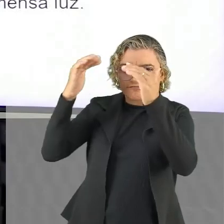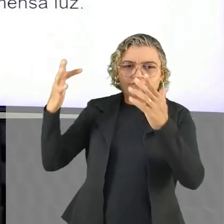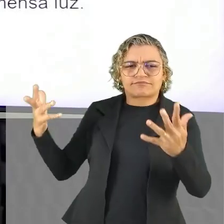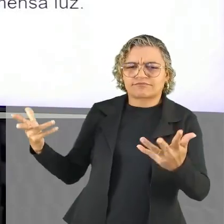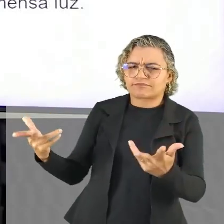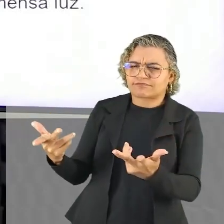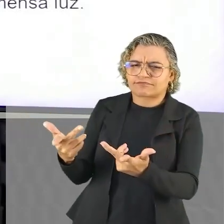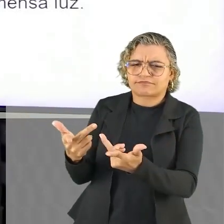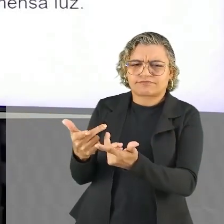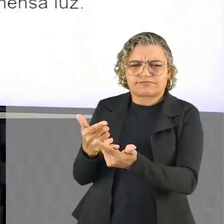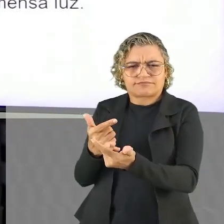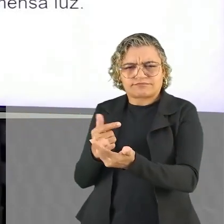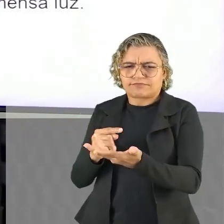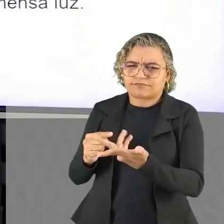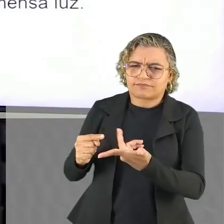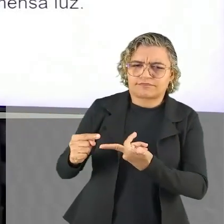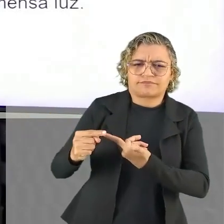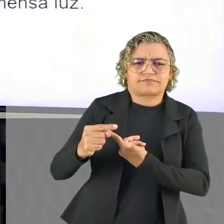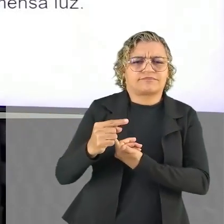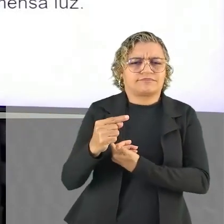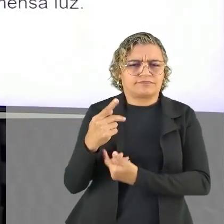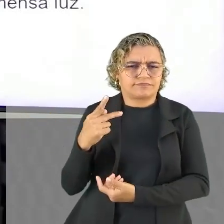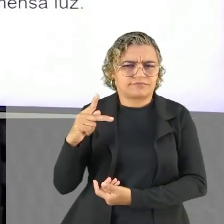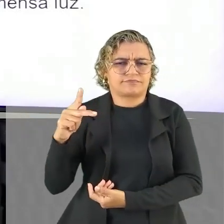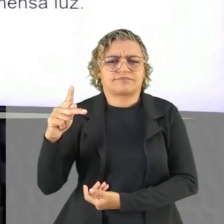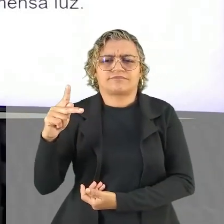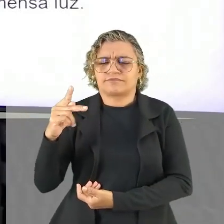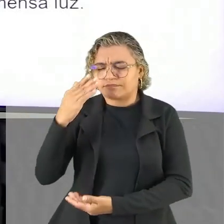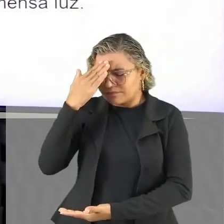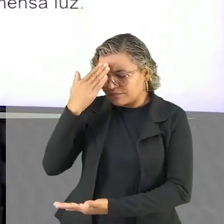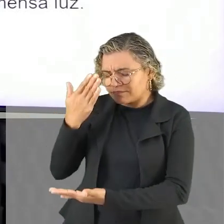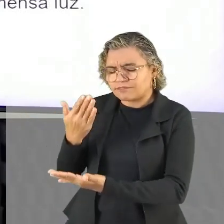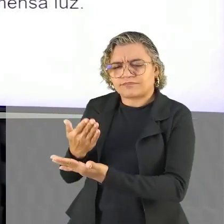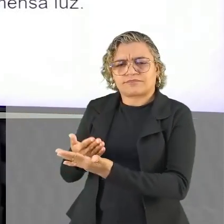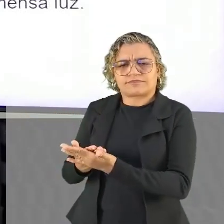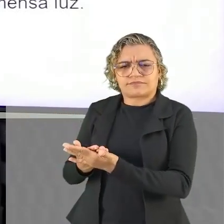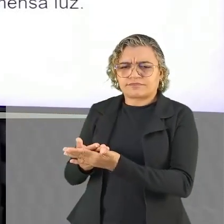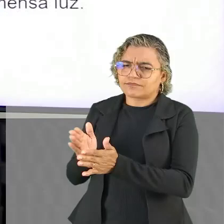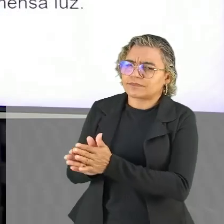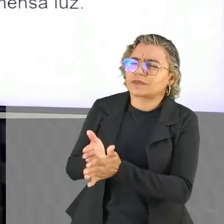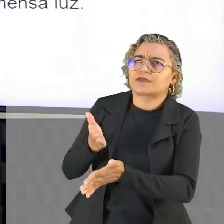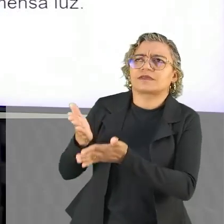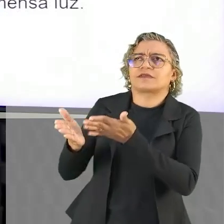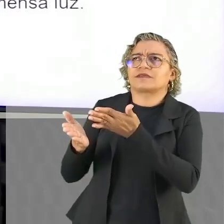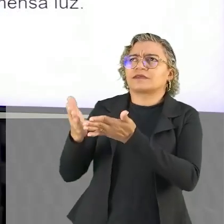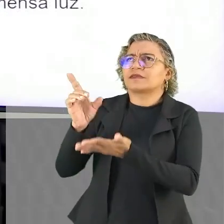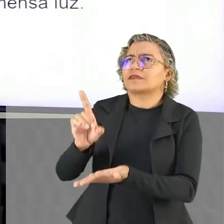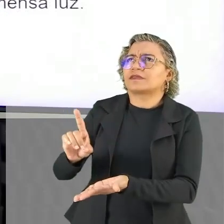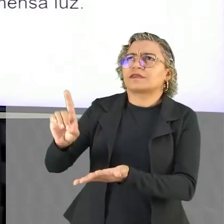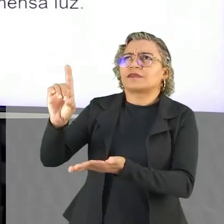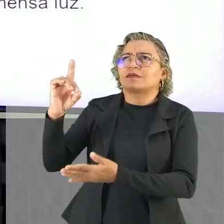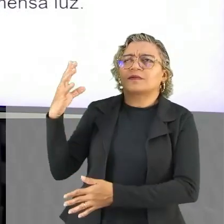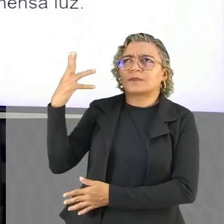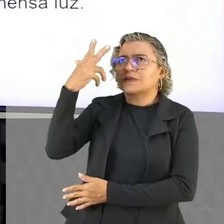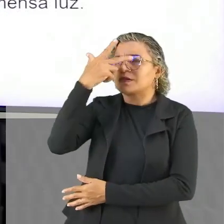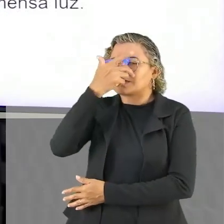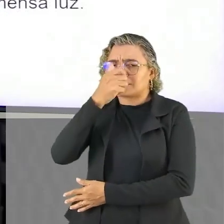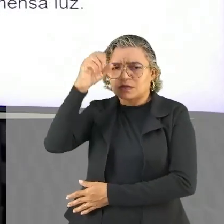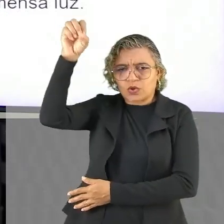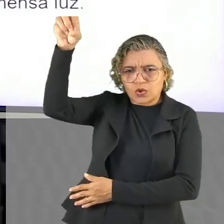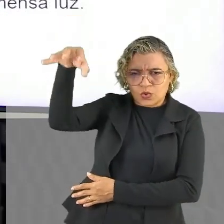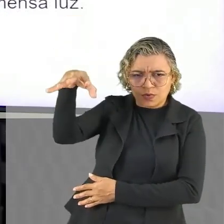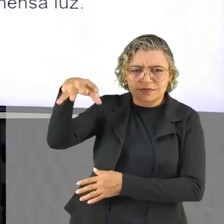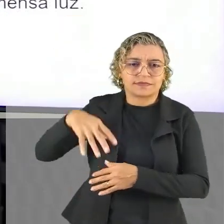maravilhosos atributos, considerar, admirar e adorar incomparável beleza dessa imensa luz. Então é o texto